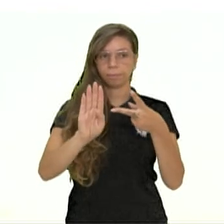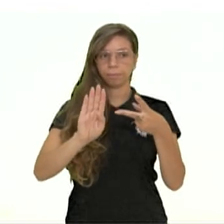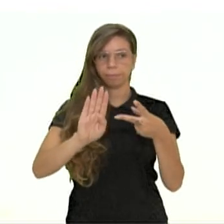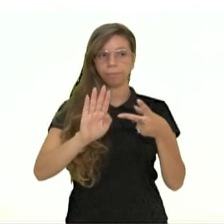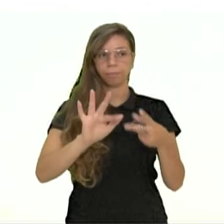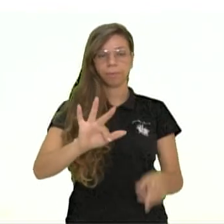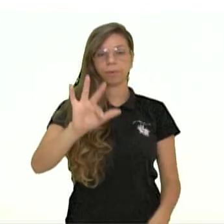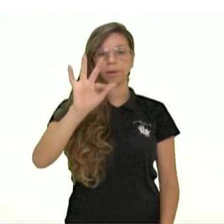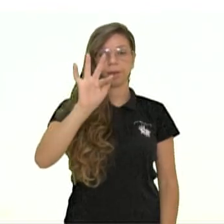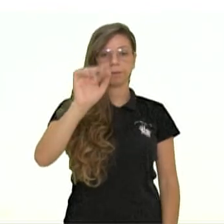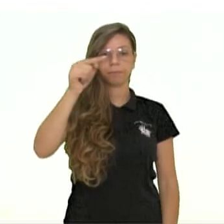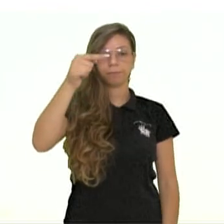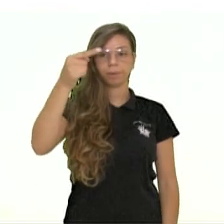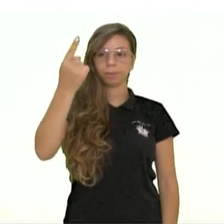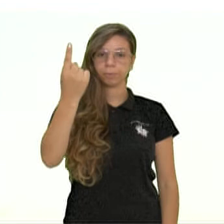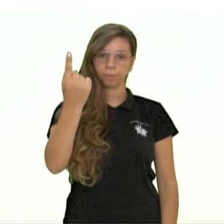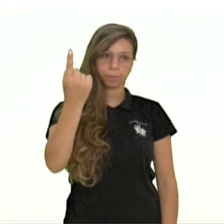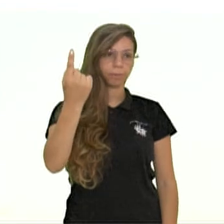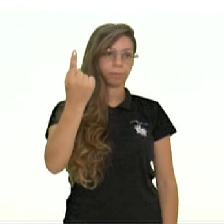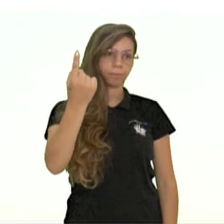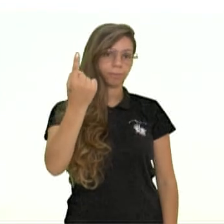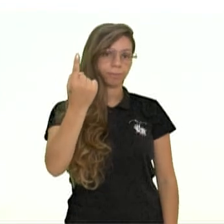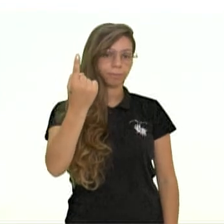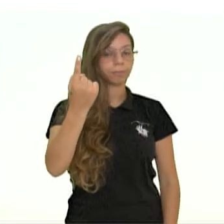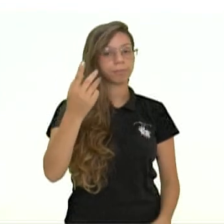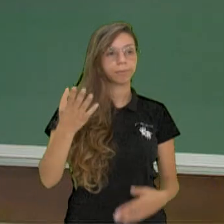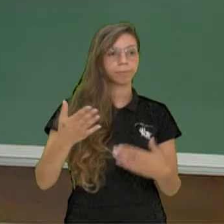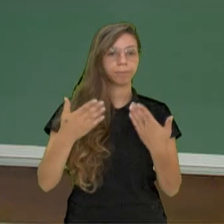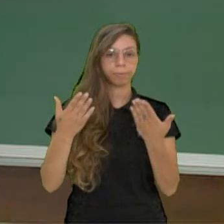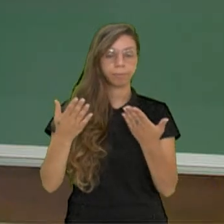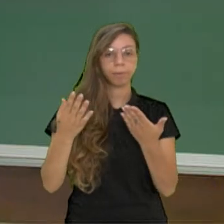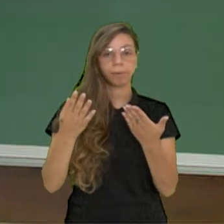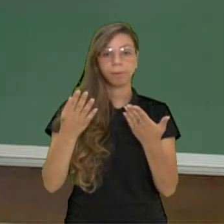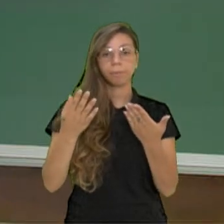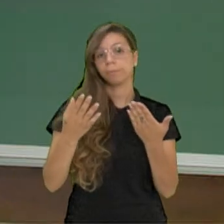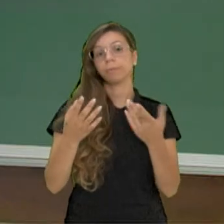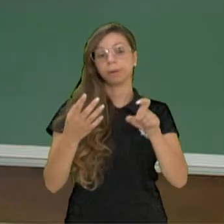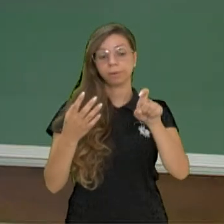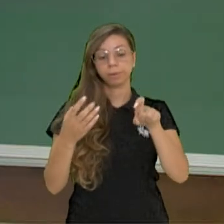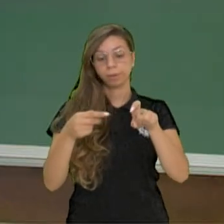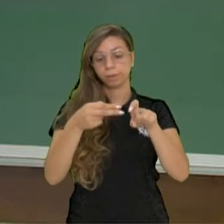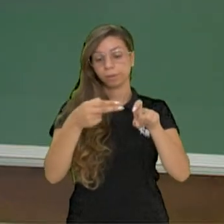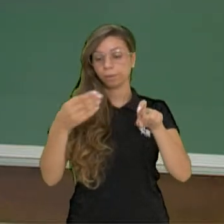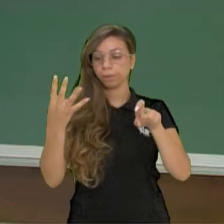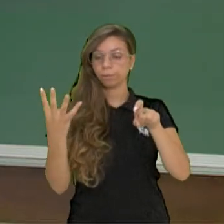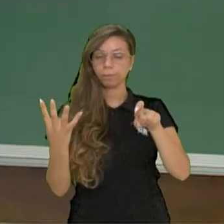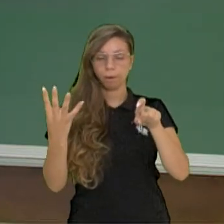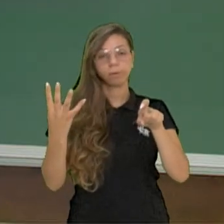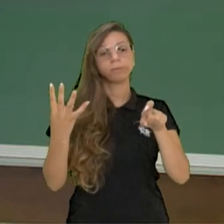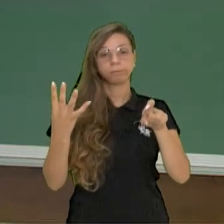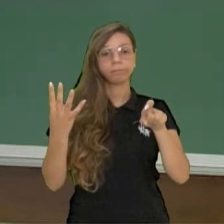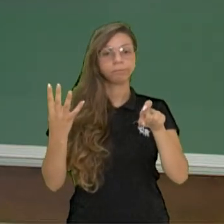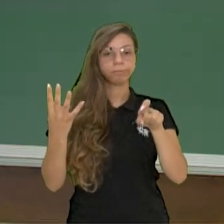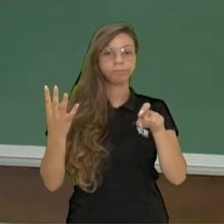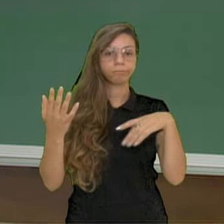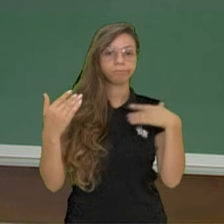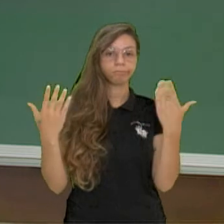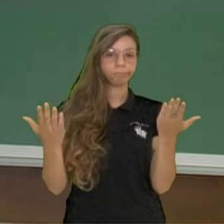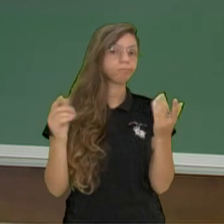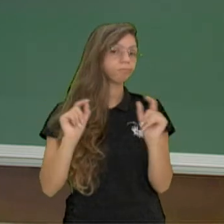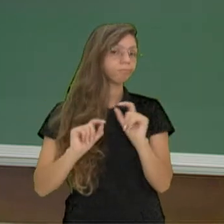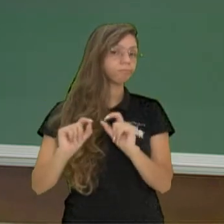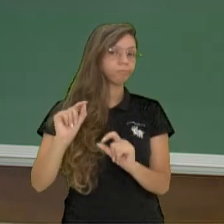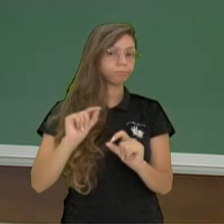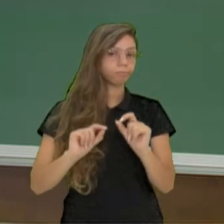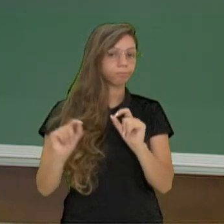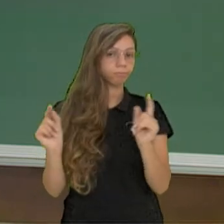de menos 1. Ou seja, o f de menos 1. Para x igual a 4, se a função, o valor numérico para x igual a 4 na